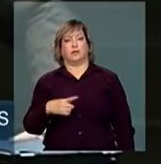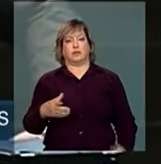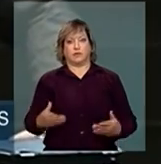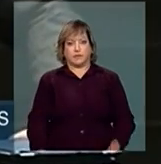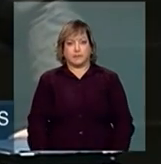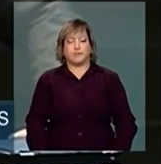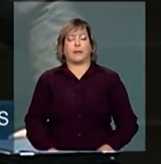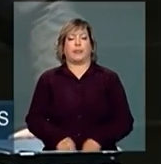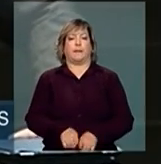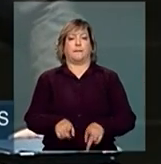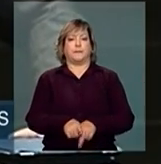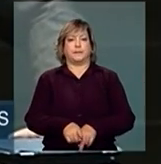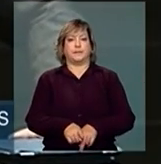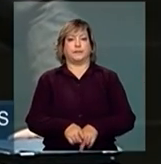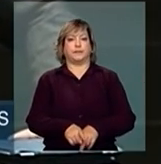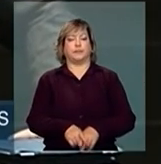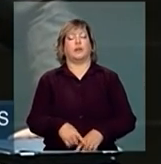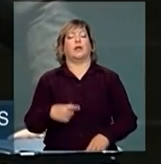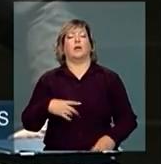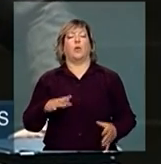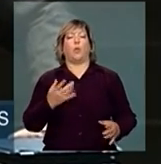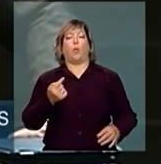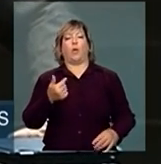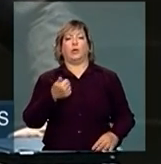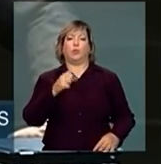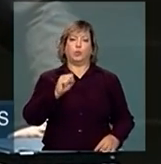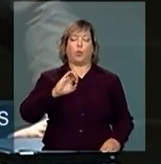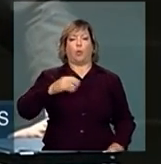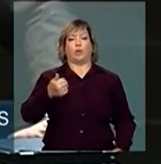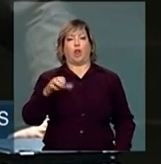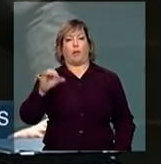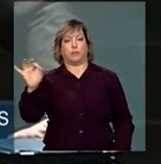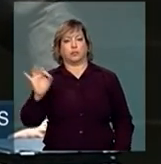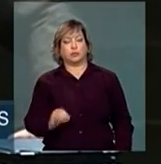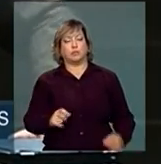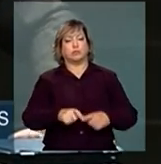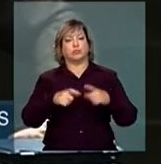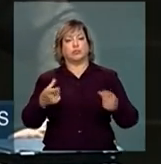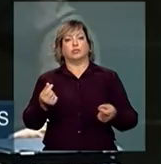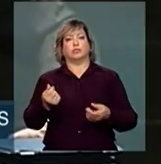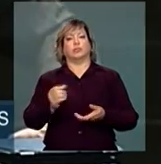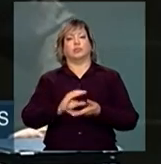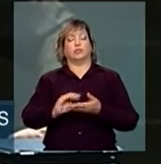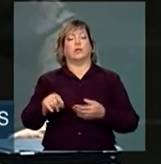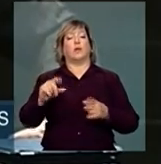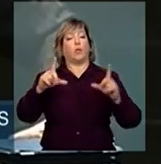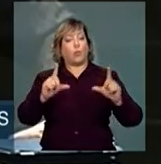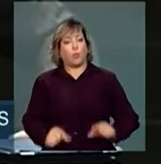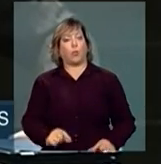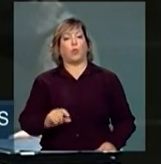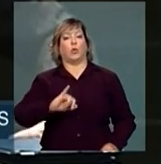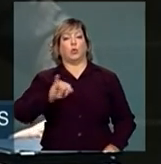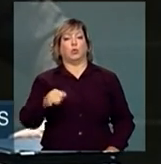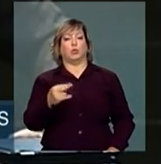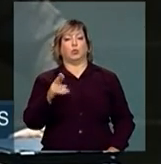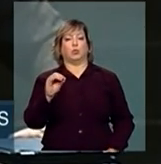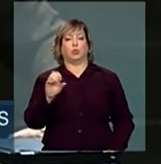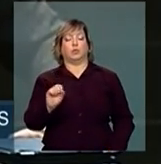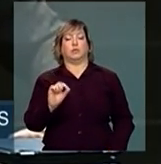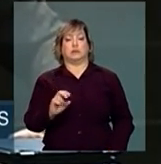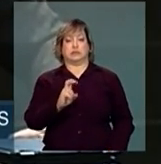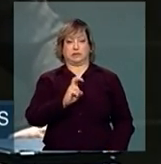quase 18, 19%, ampliando os recursos, baixando a taxa de juro de 5%